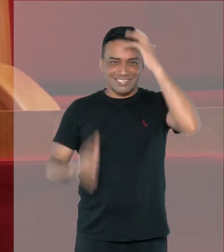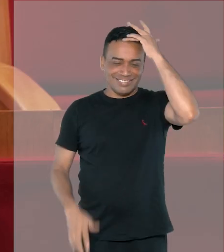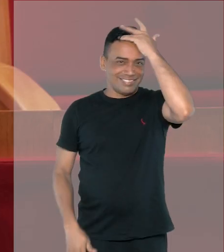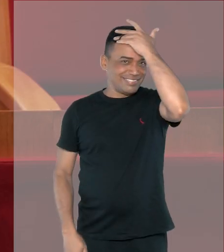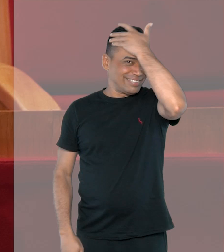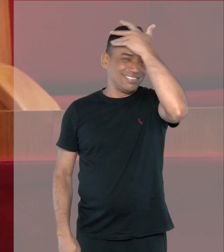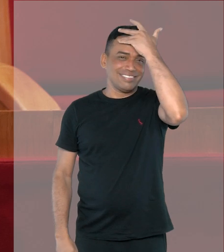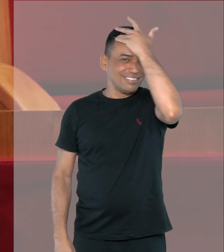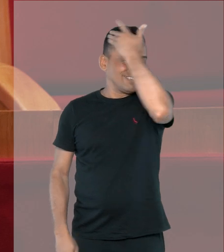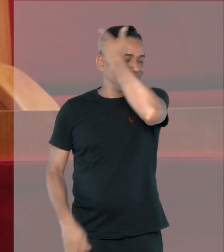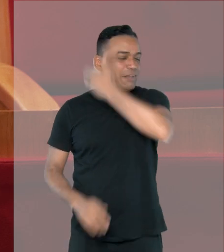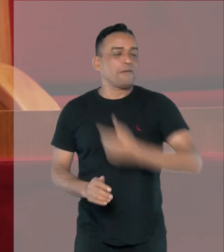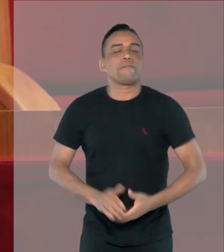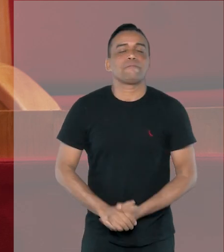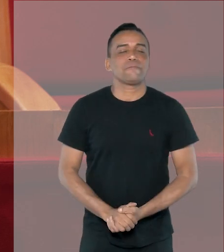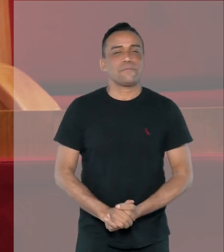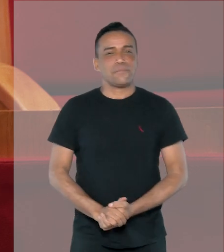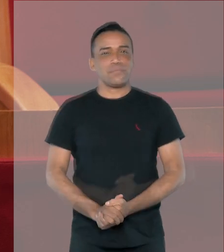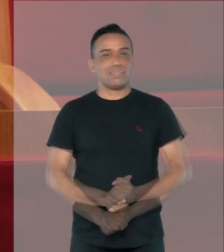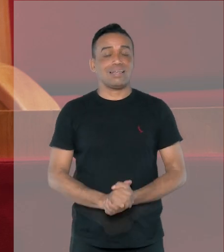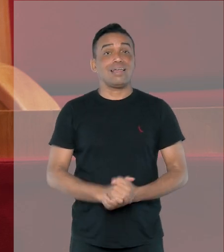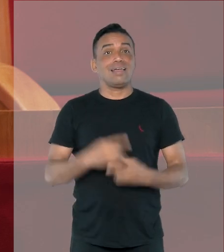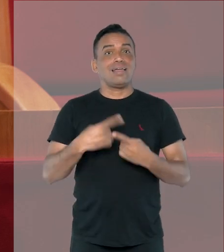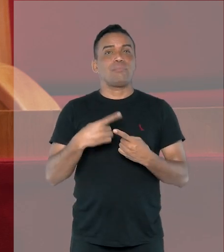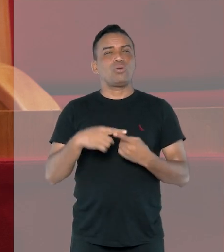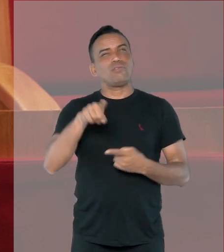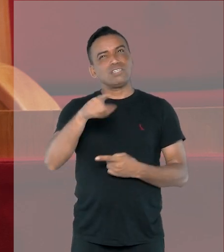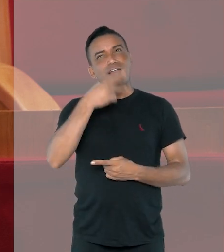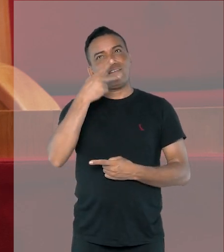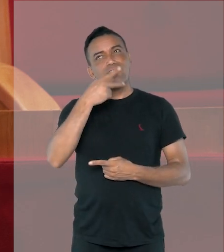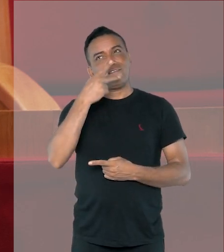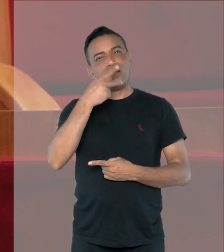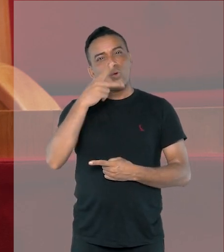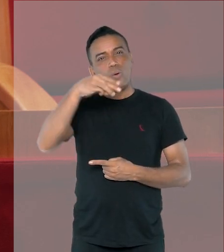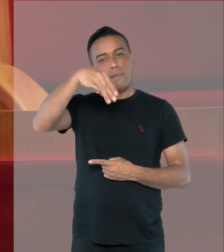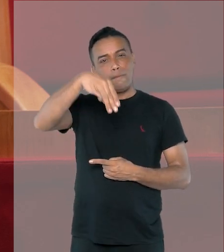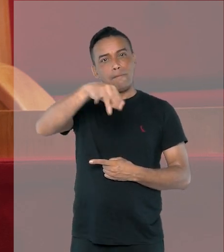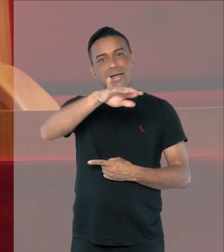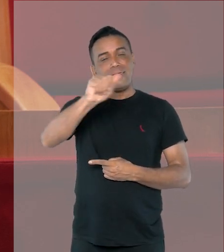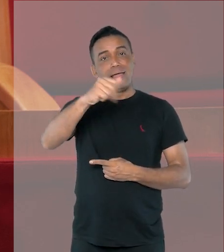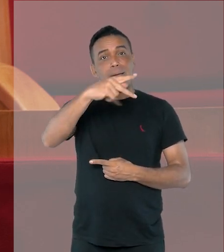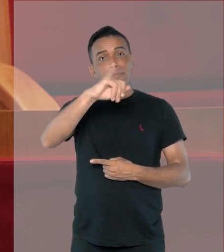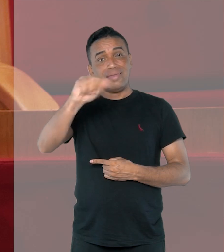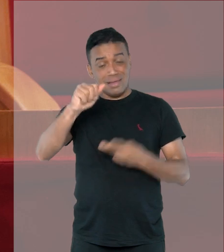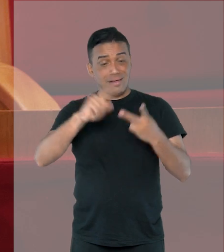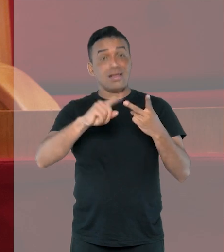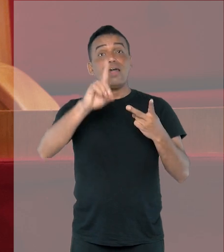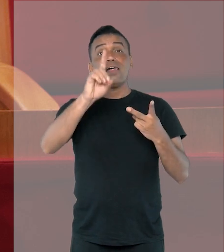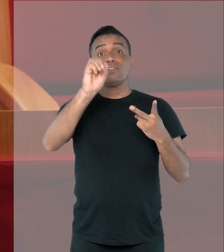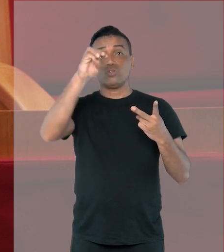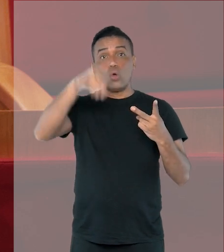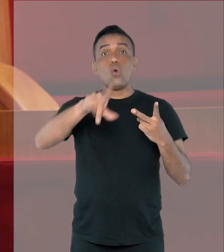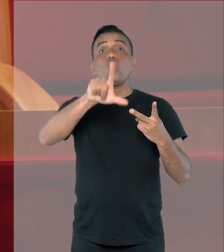É porque a senhora falou no filho da Dona Maria Pia e do Dom Luiz, né? o príncipe efeito, né, que teve